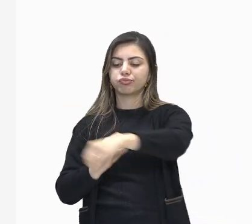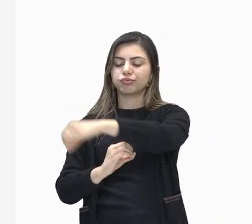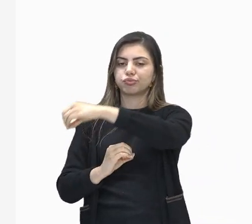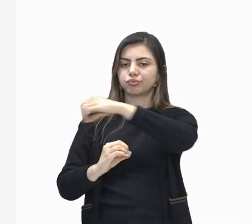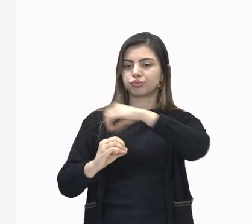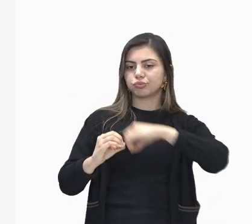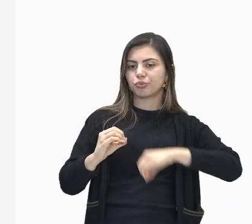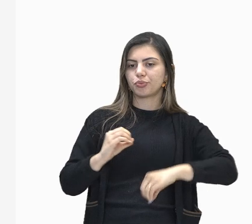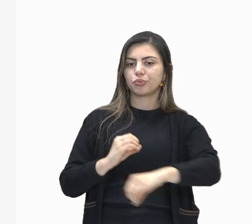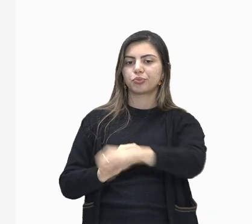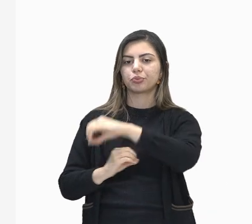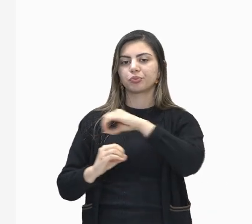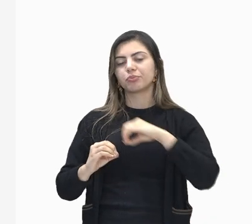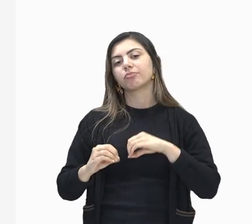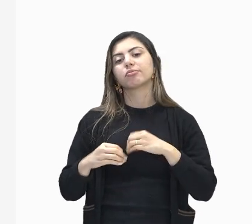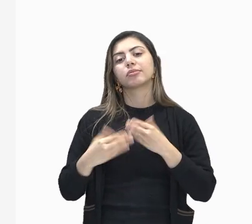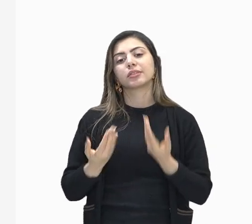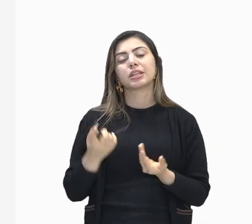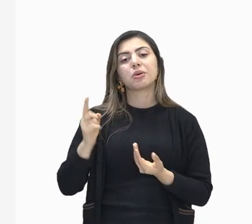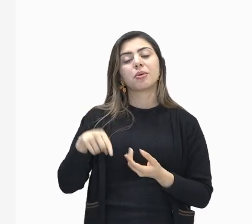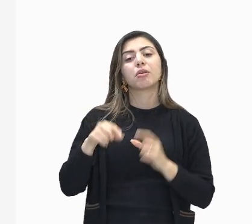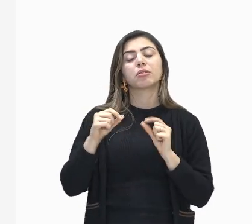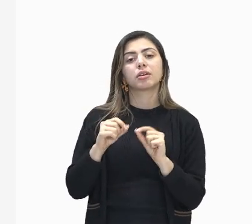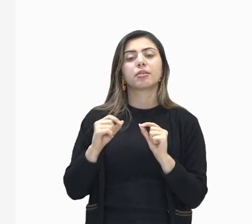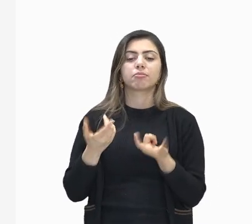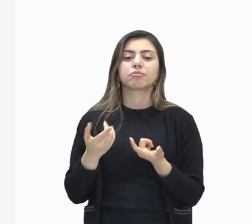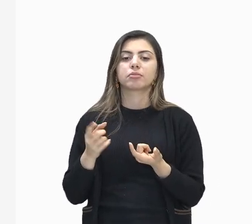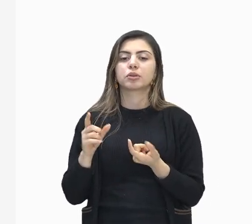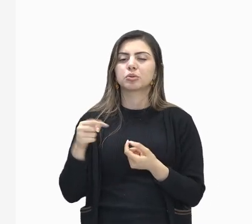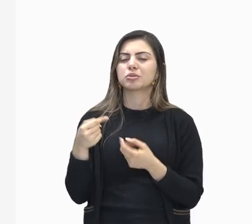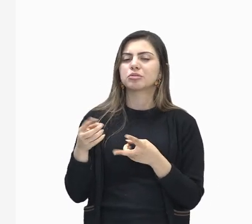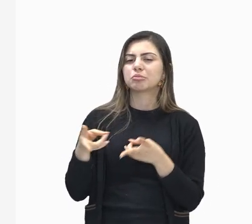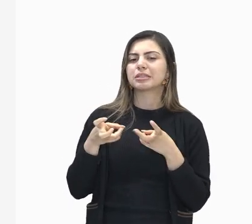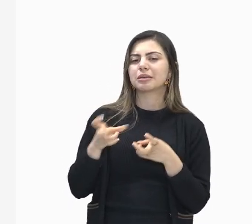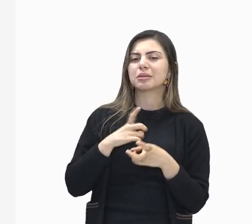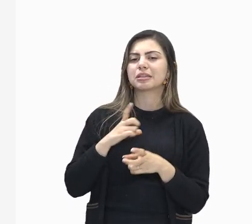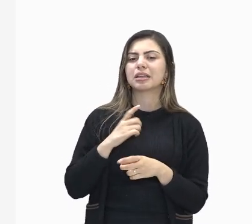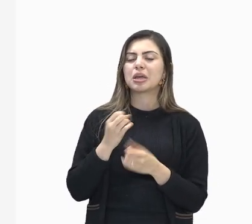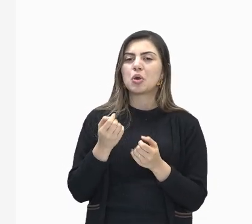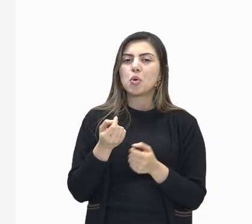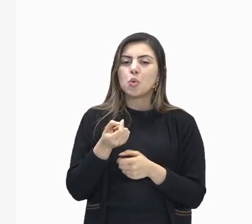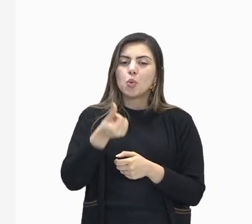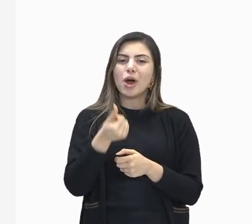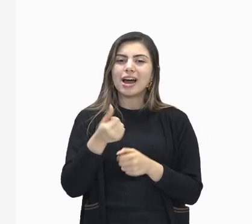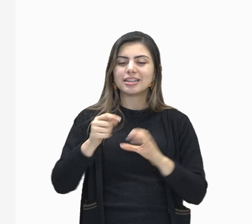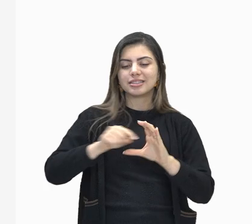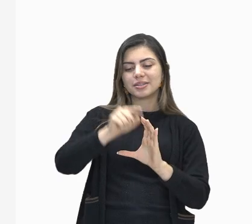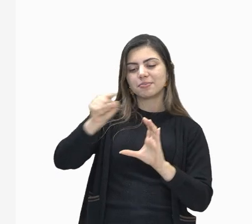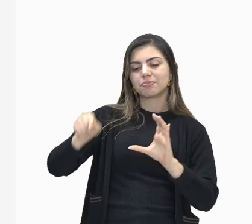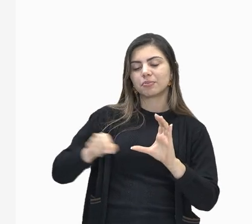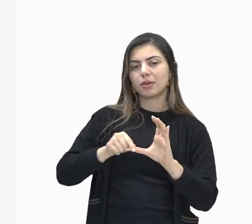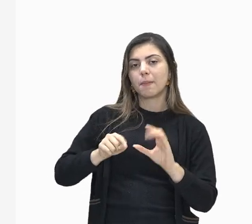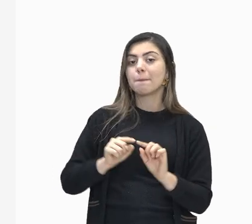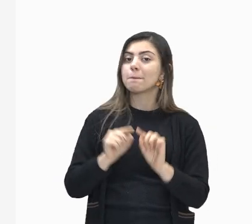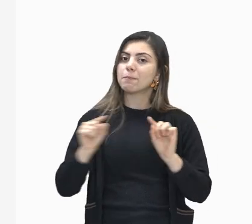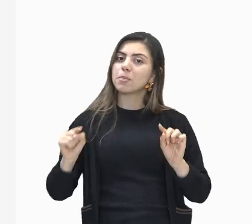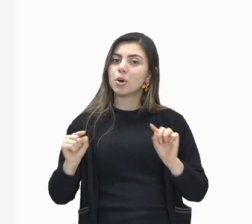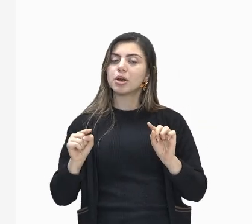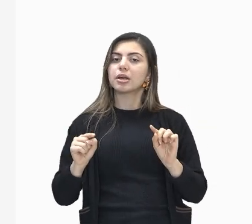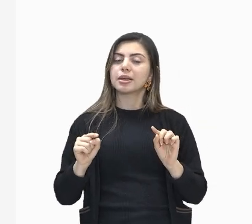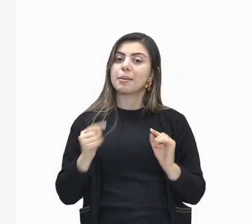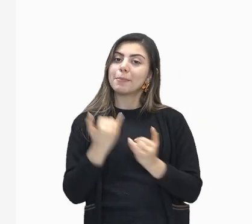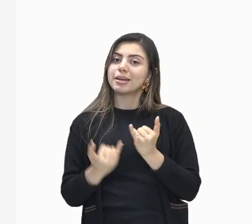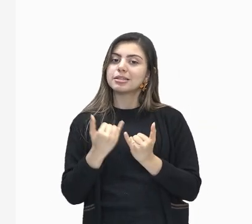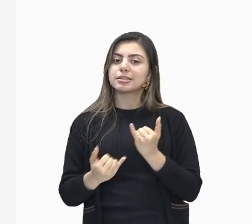da elipse é muito pequena. É quase uma circunferência, gente. Aí eu coloquei no desenho